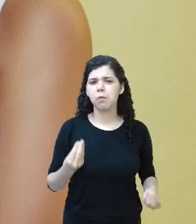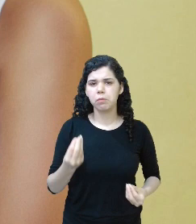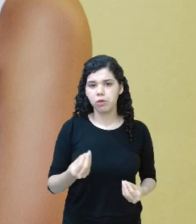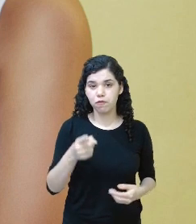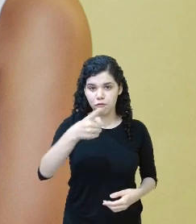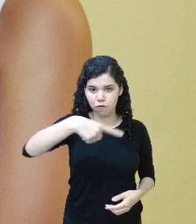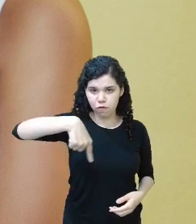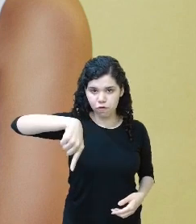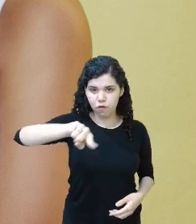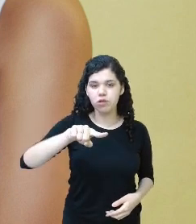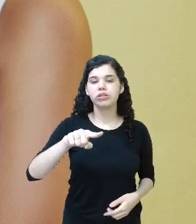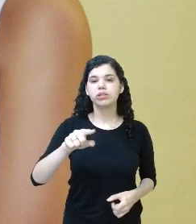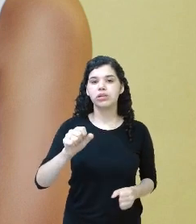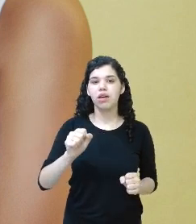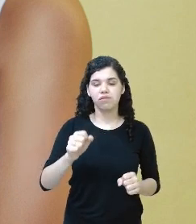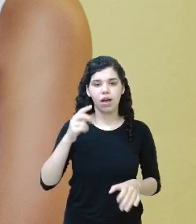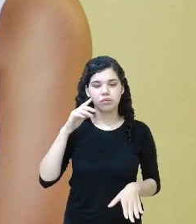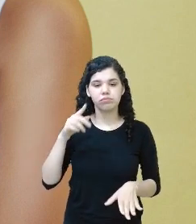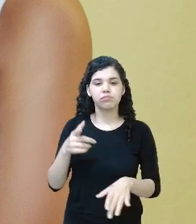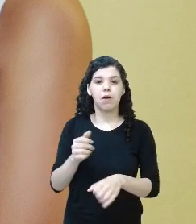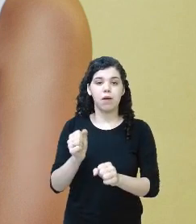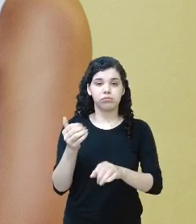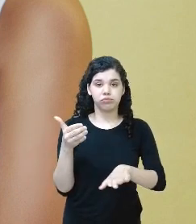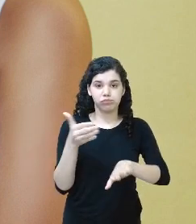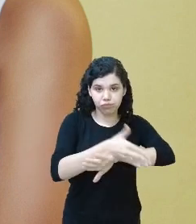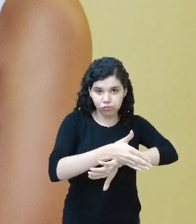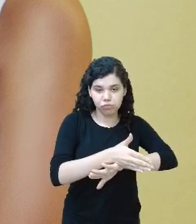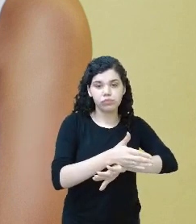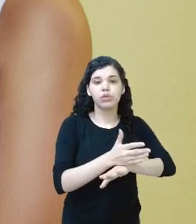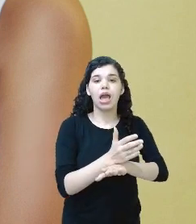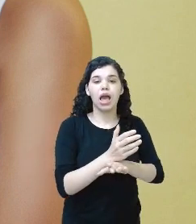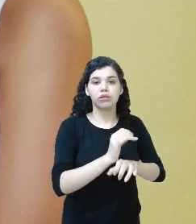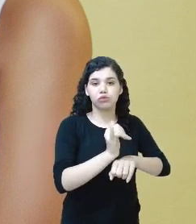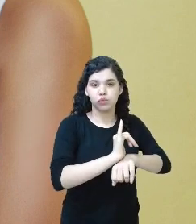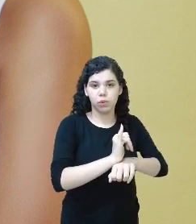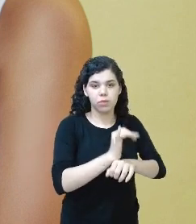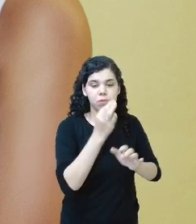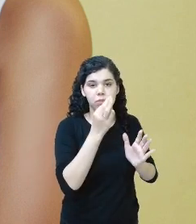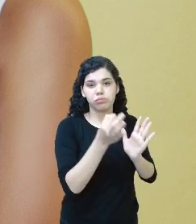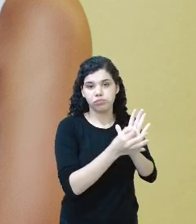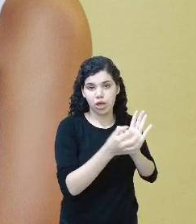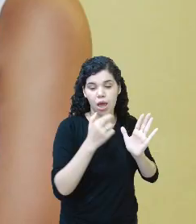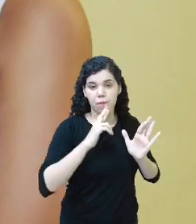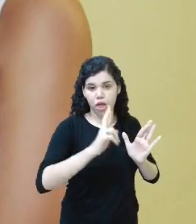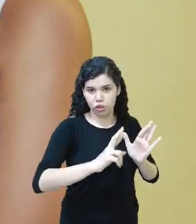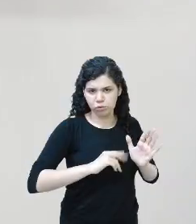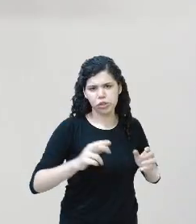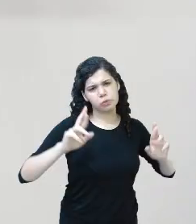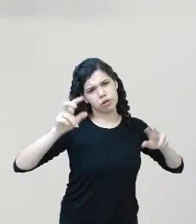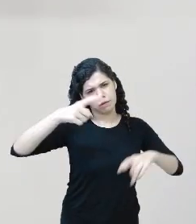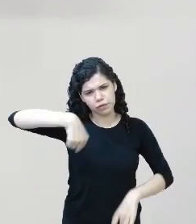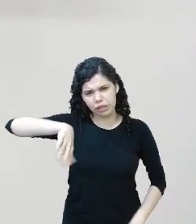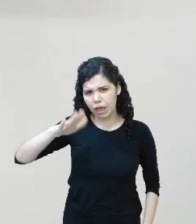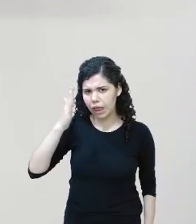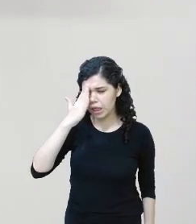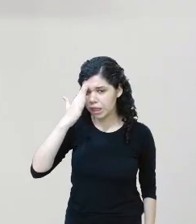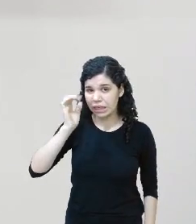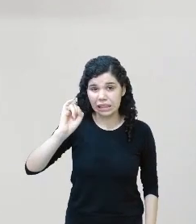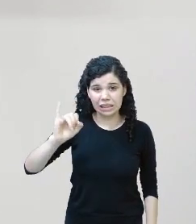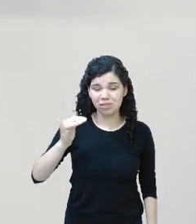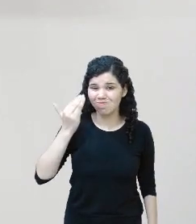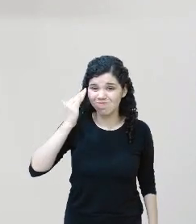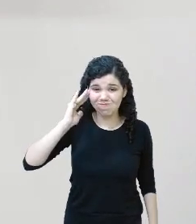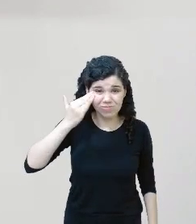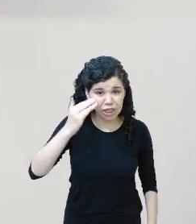Eu quero que você vá lá no canal, responda para mim e eu espero que vocês tenham entendido. Se não